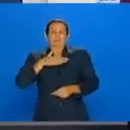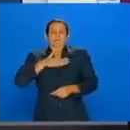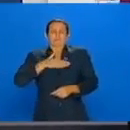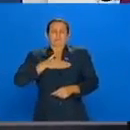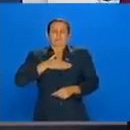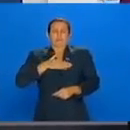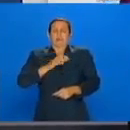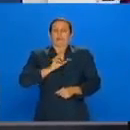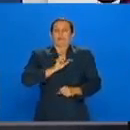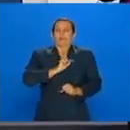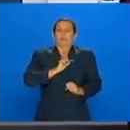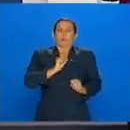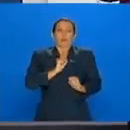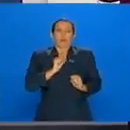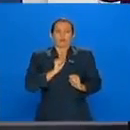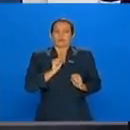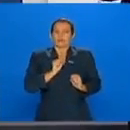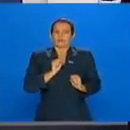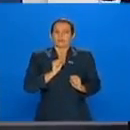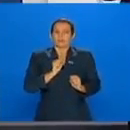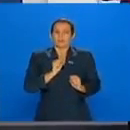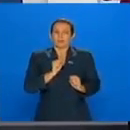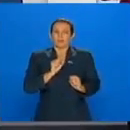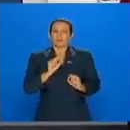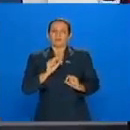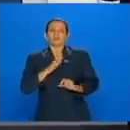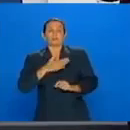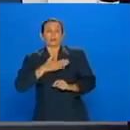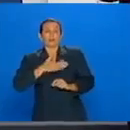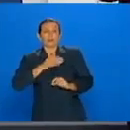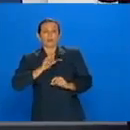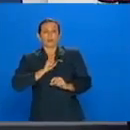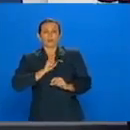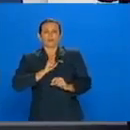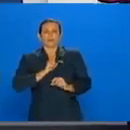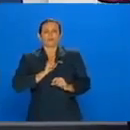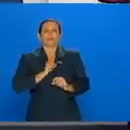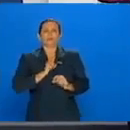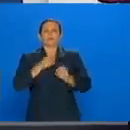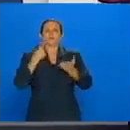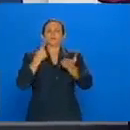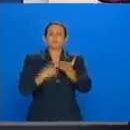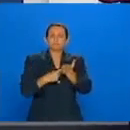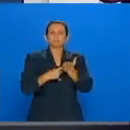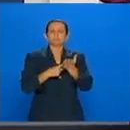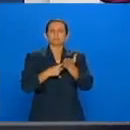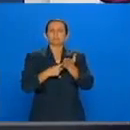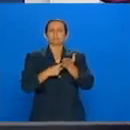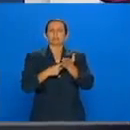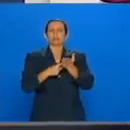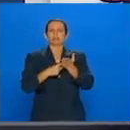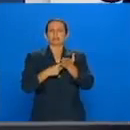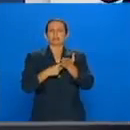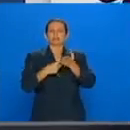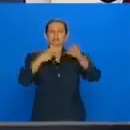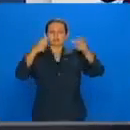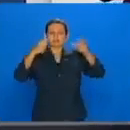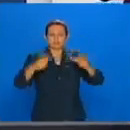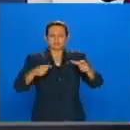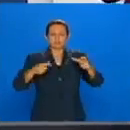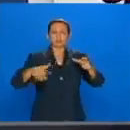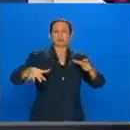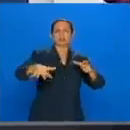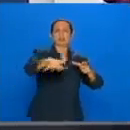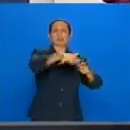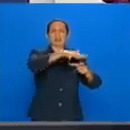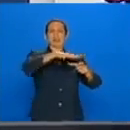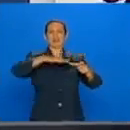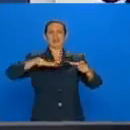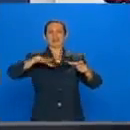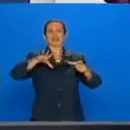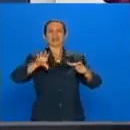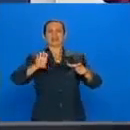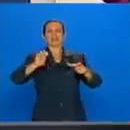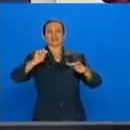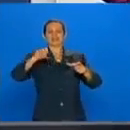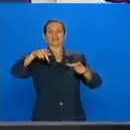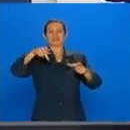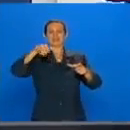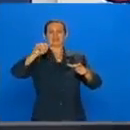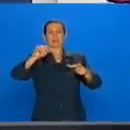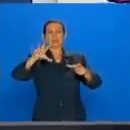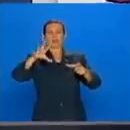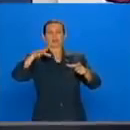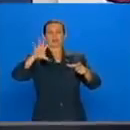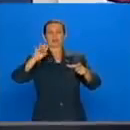qual é o que você gosta, precisa fazer uma marcação no espaço da sinalização para fazer essa chamada do